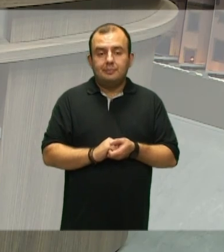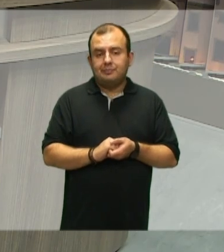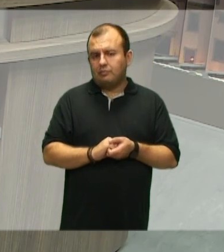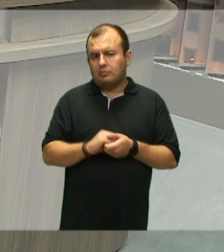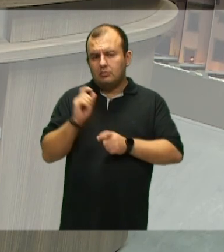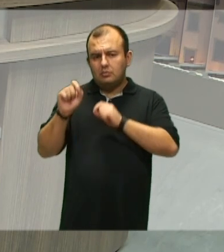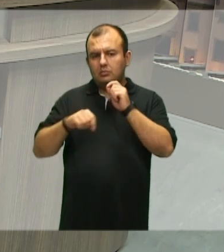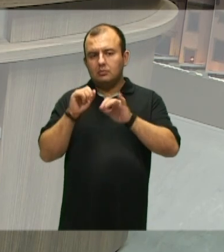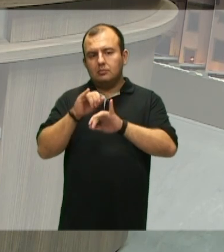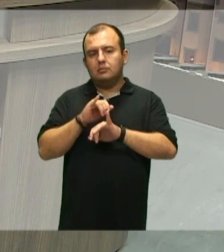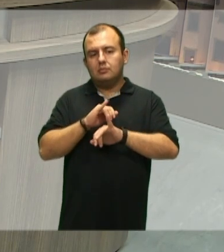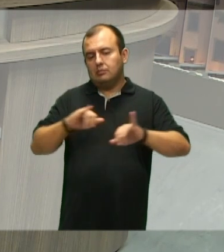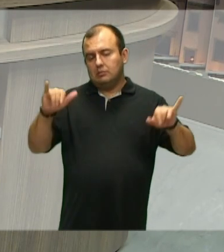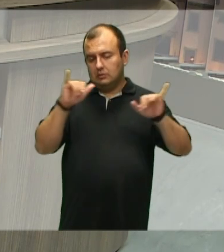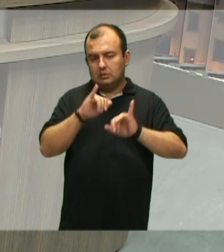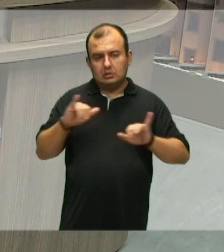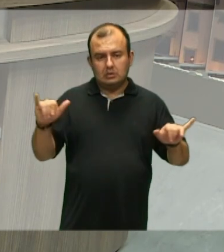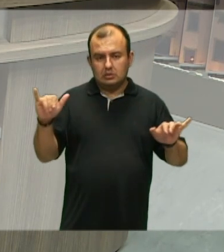o caso de publicizar